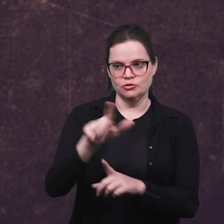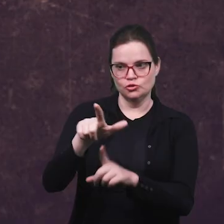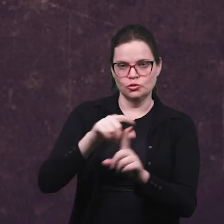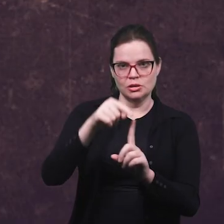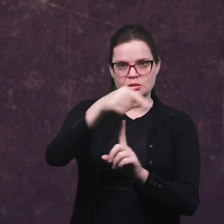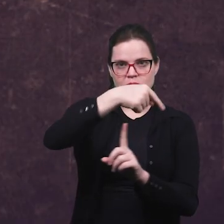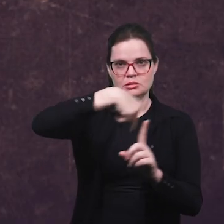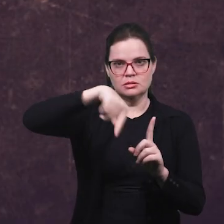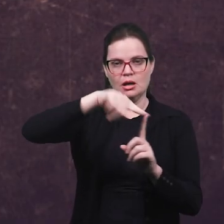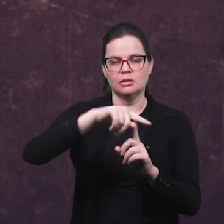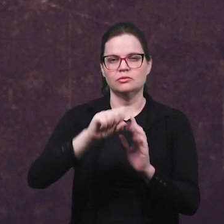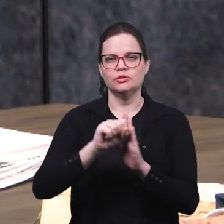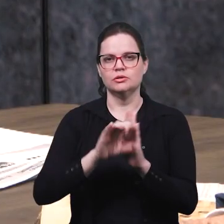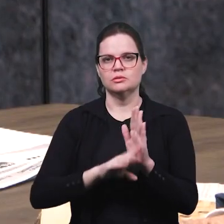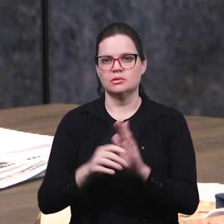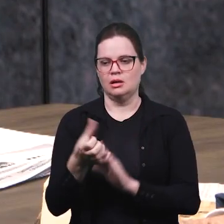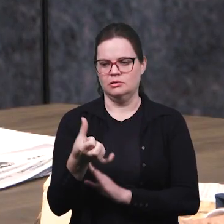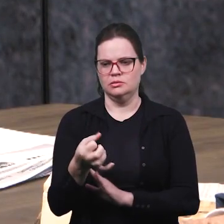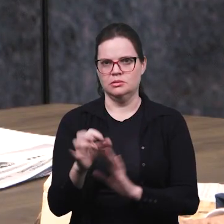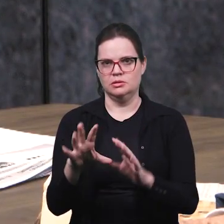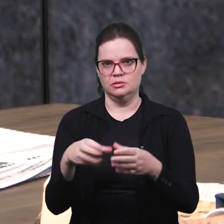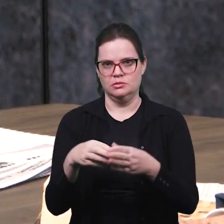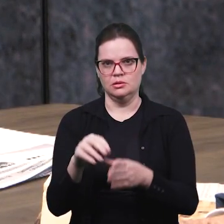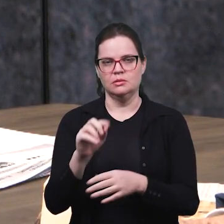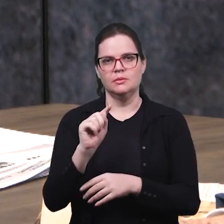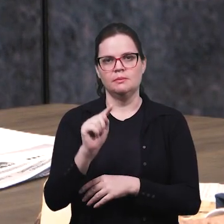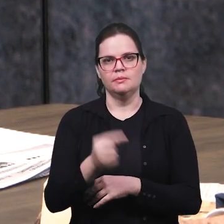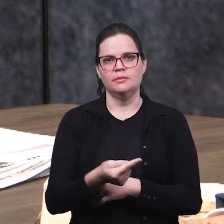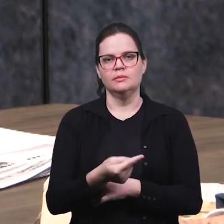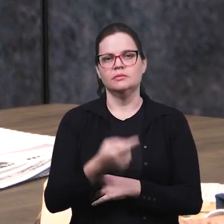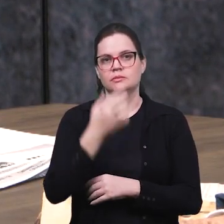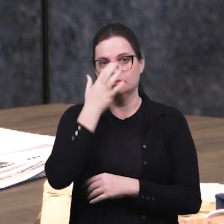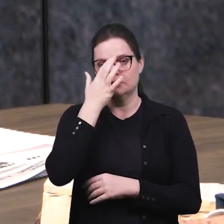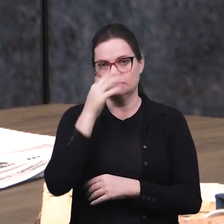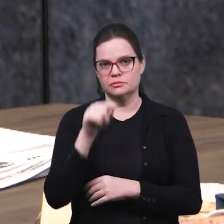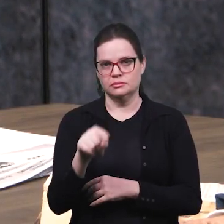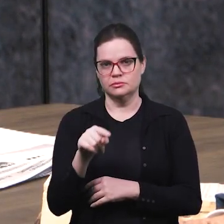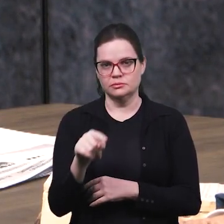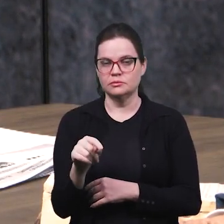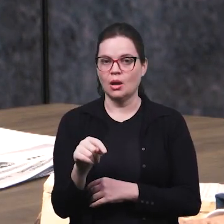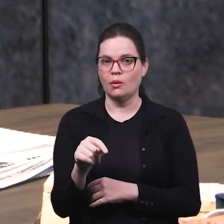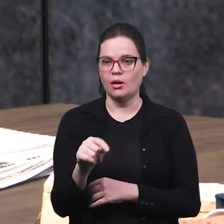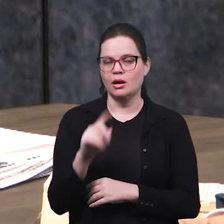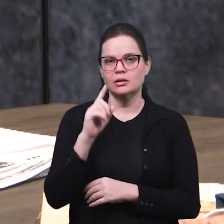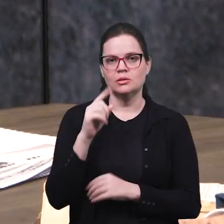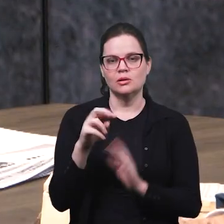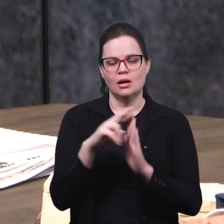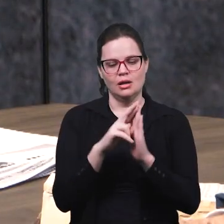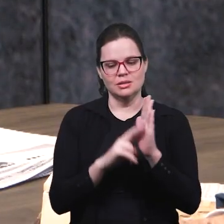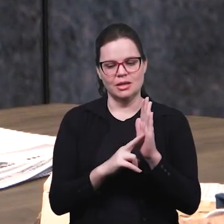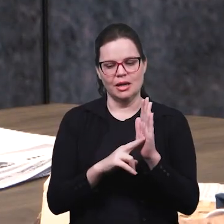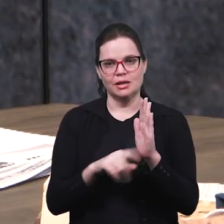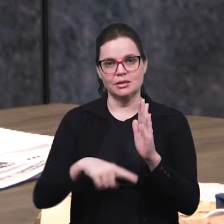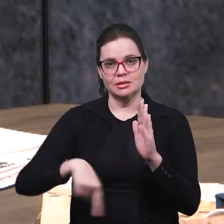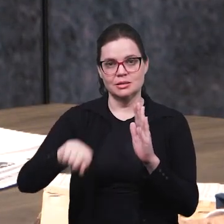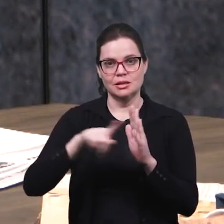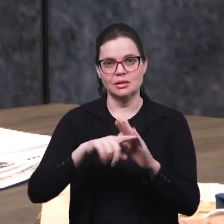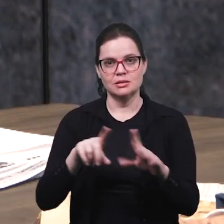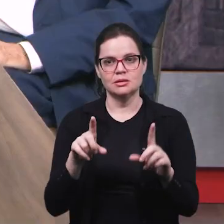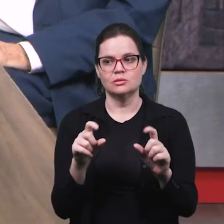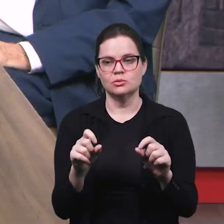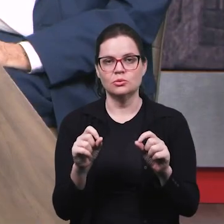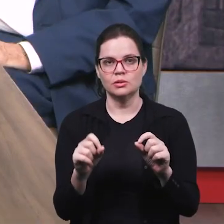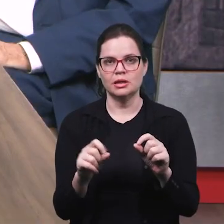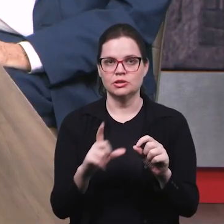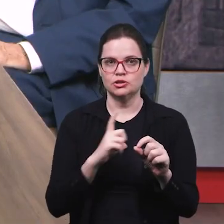surgiram no século VI, em 525. Então, a ordem de São Bento, os beneditinos, eles